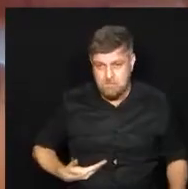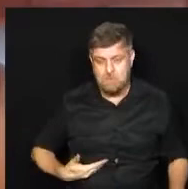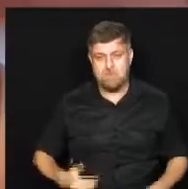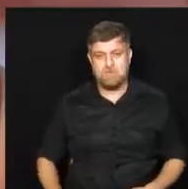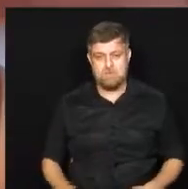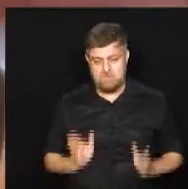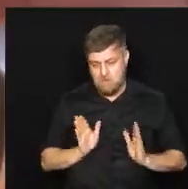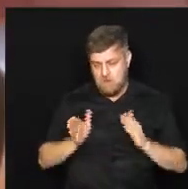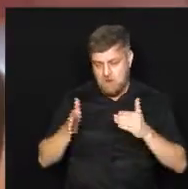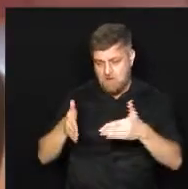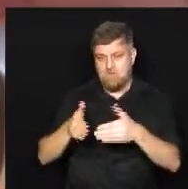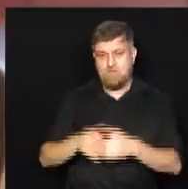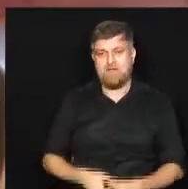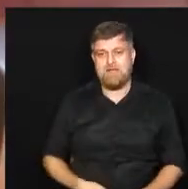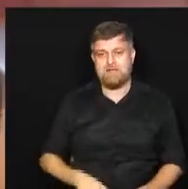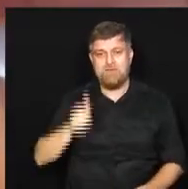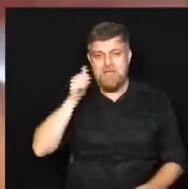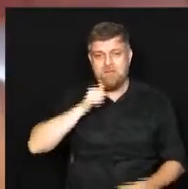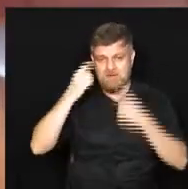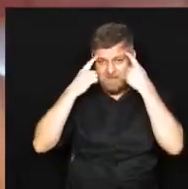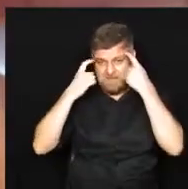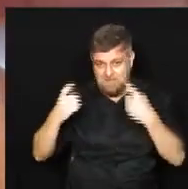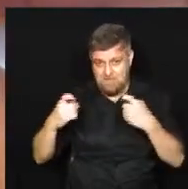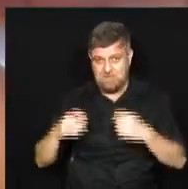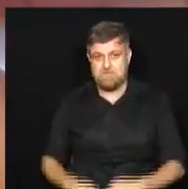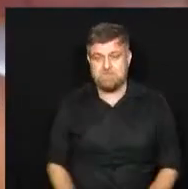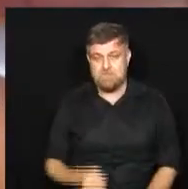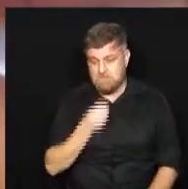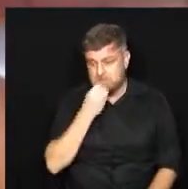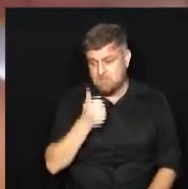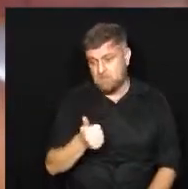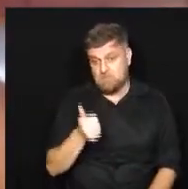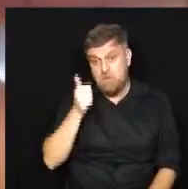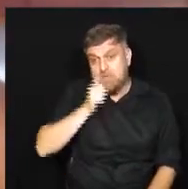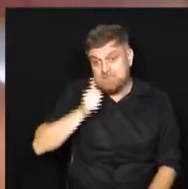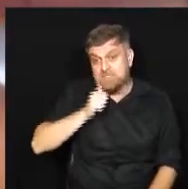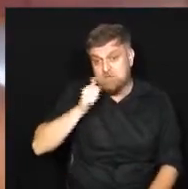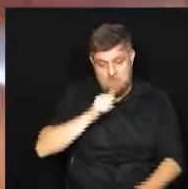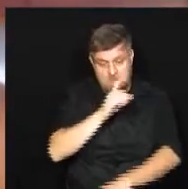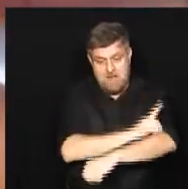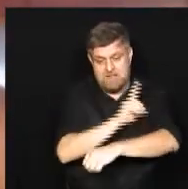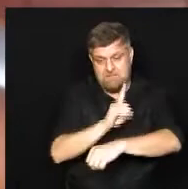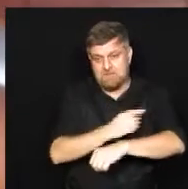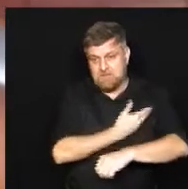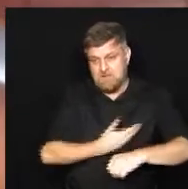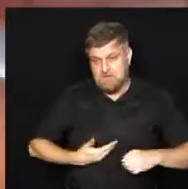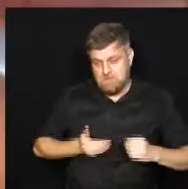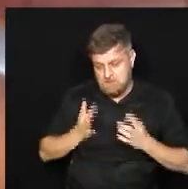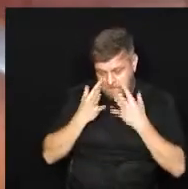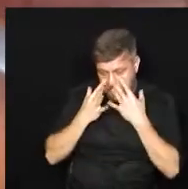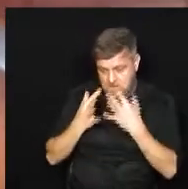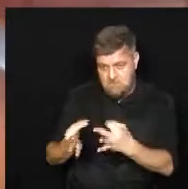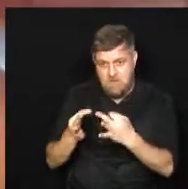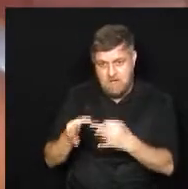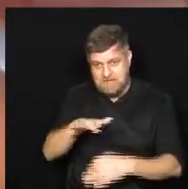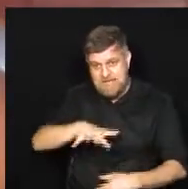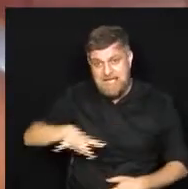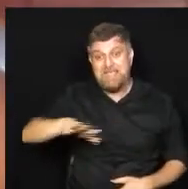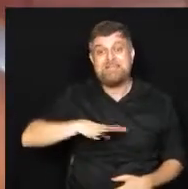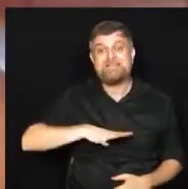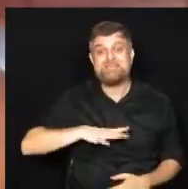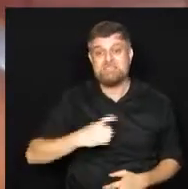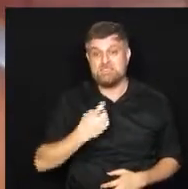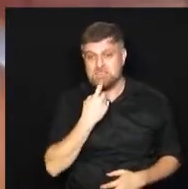defensor vocacionado ou uma defensora, né? Seria muito bom, uma defensora vocacionada aqui na cidade